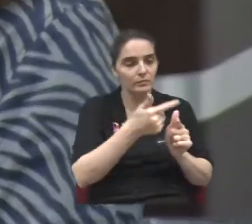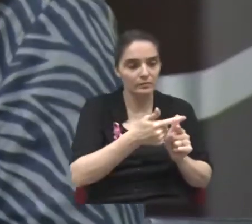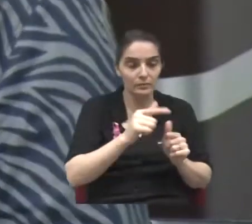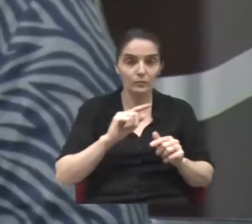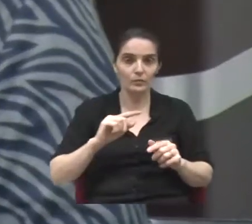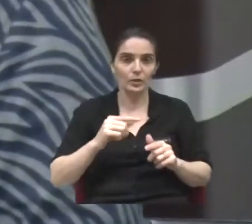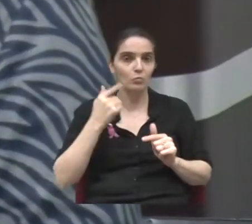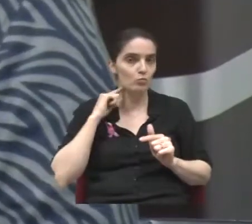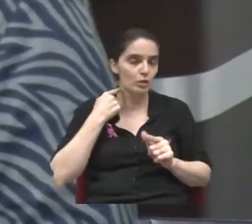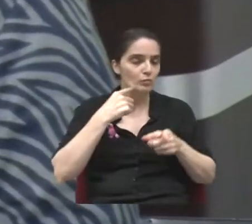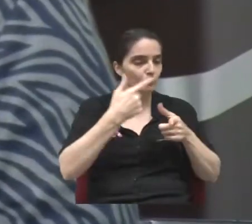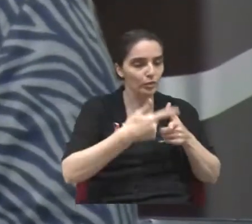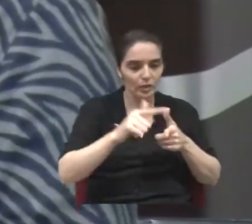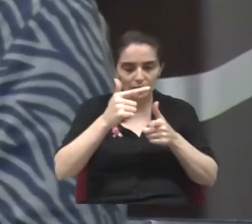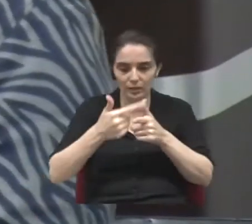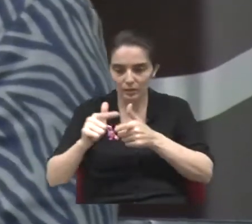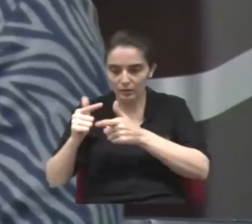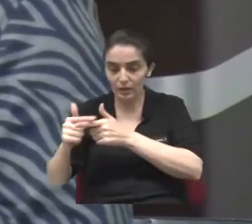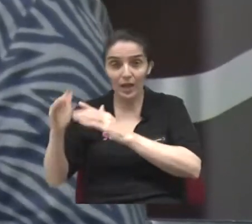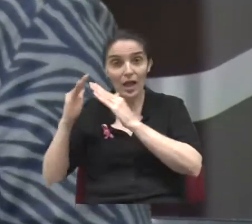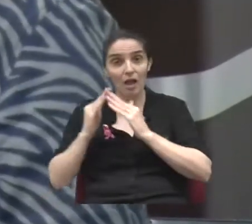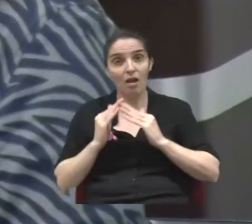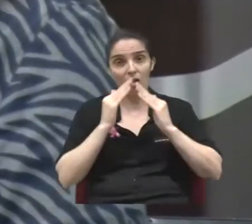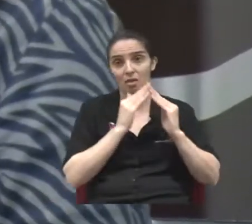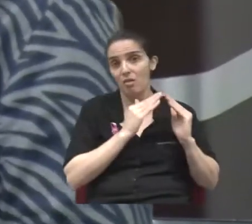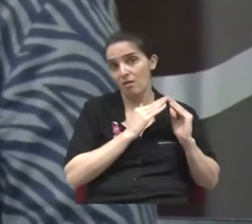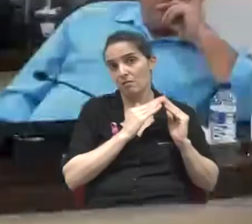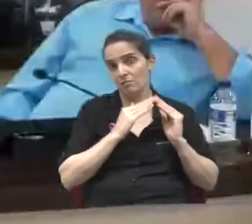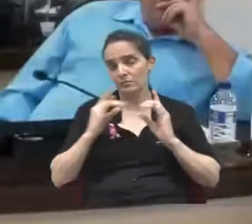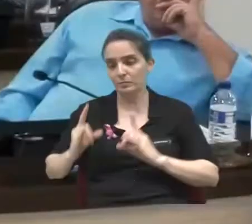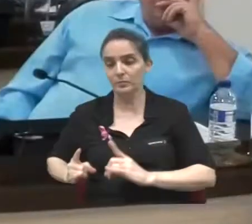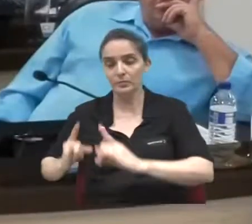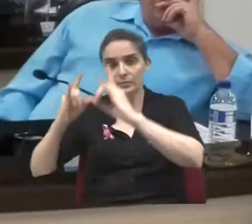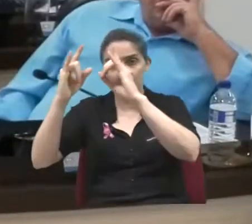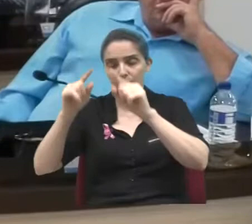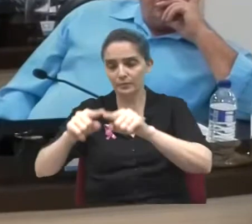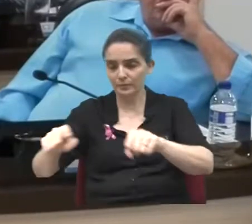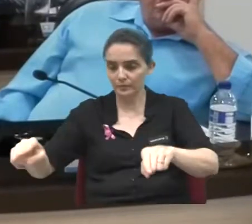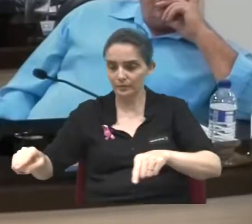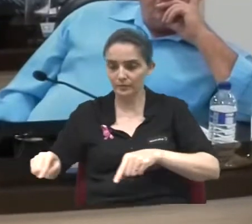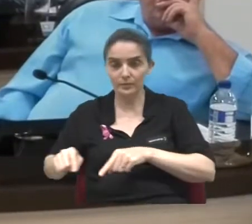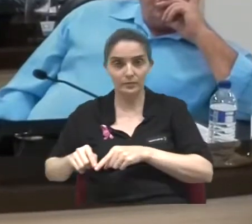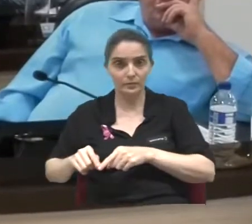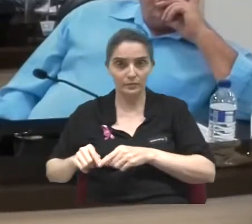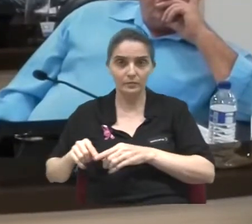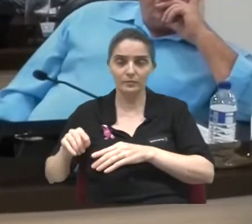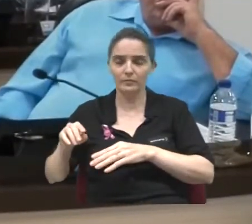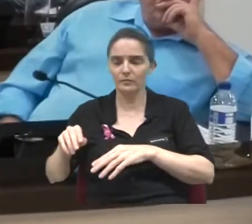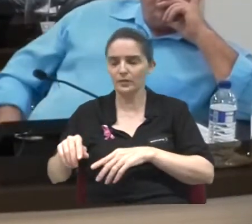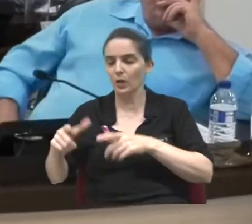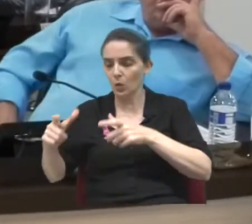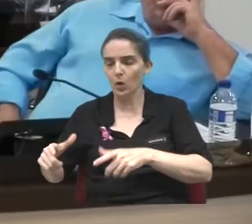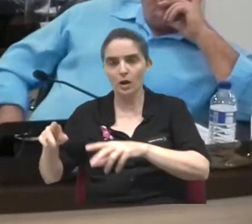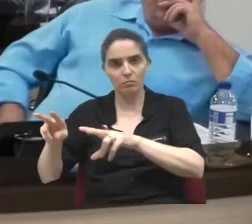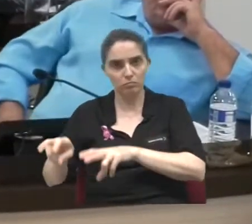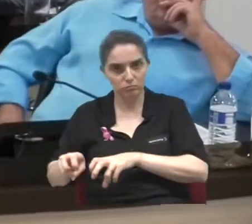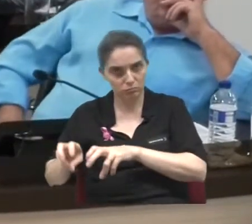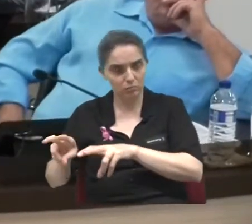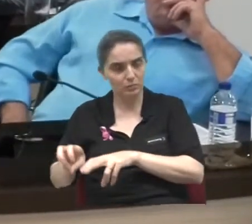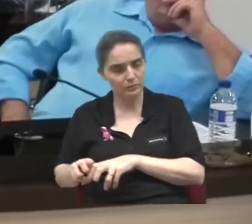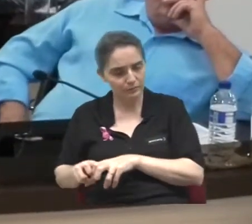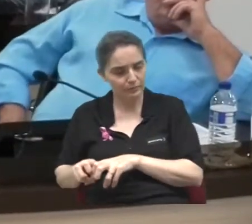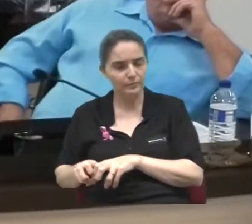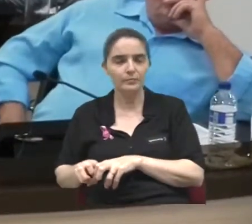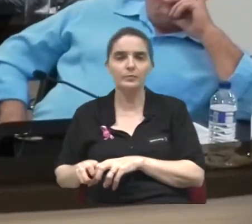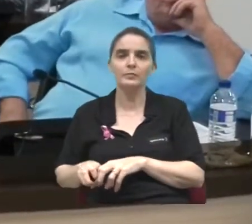casa. Se é dentro dos condomínios, que, como vocês estavam, né, falando nessa questão do condomínio, da associação, tomar